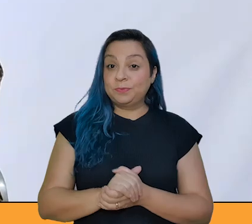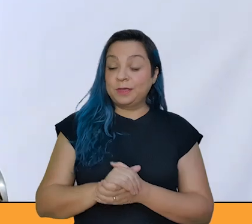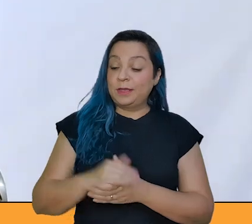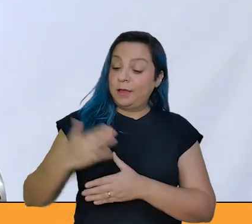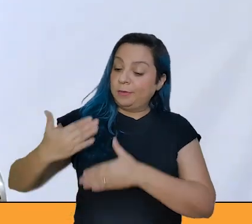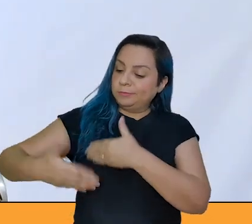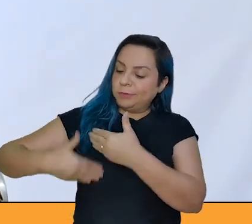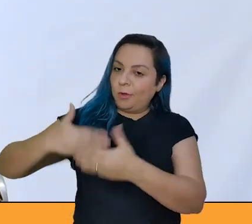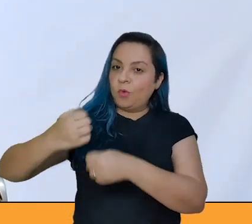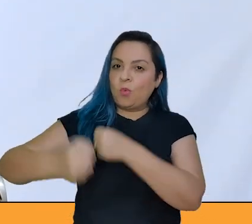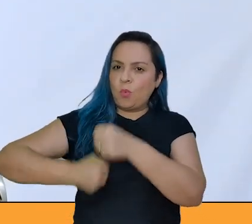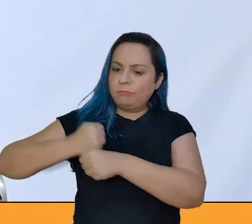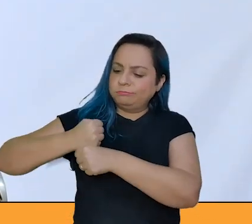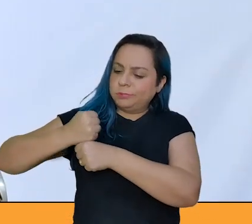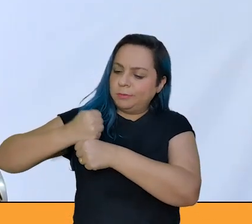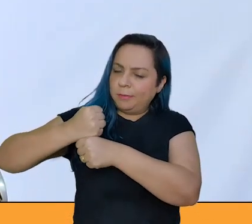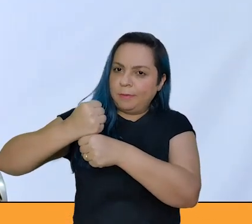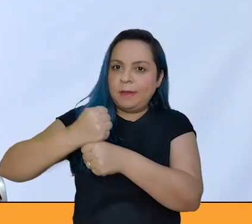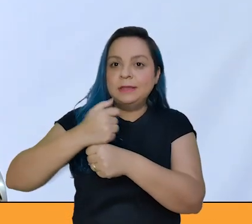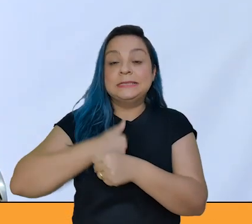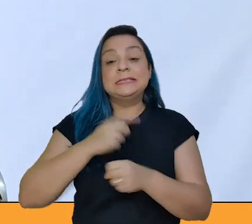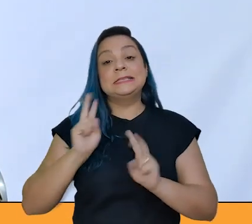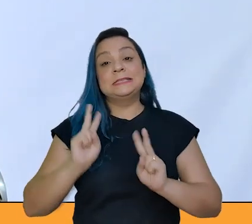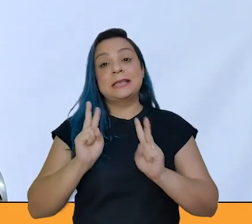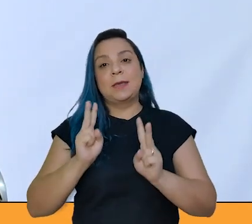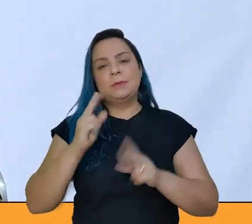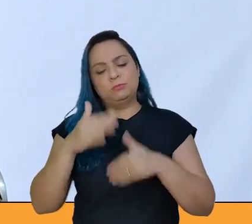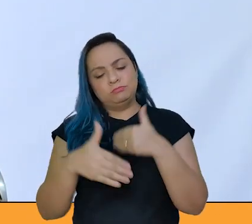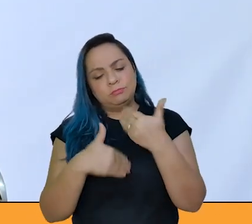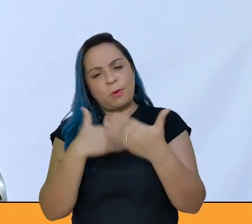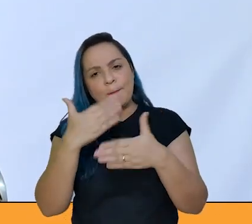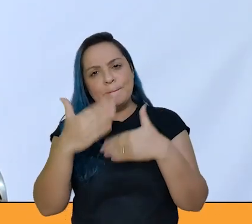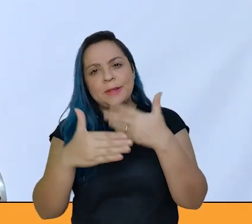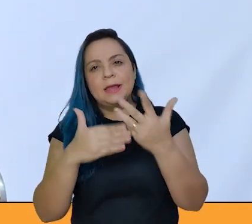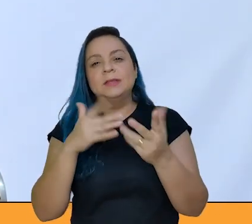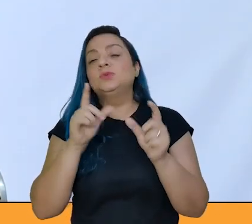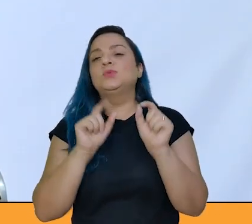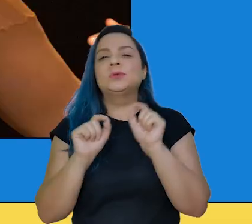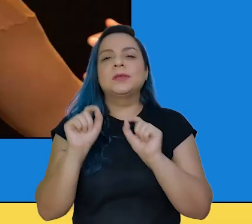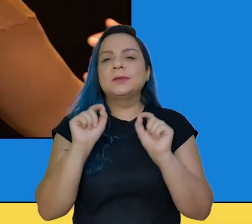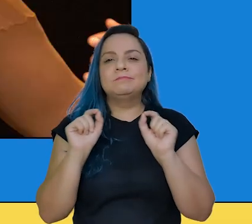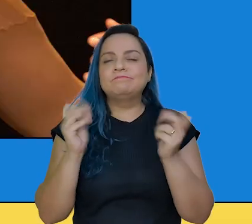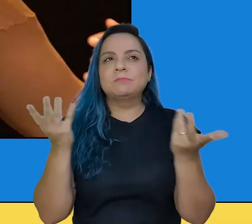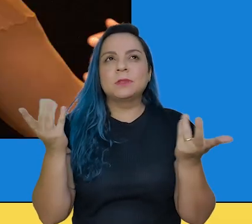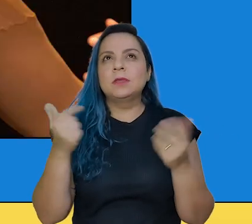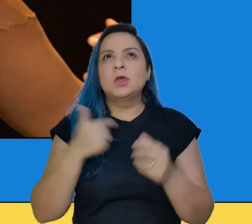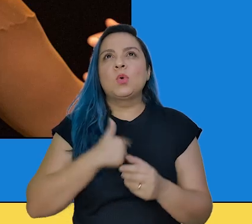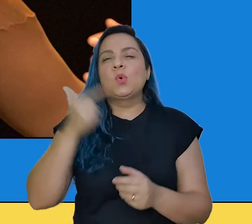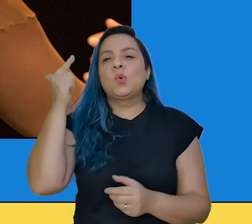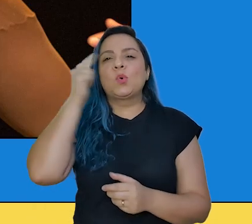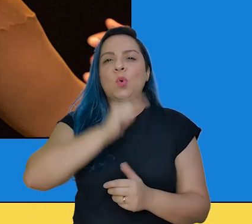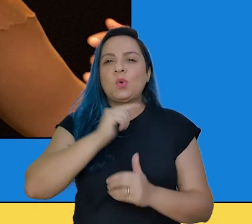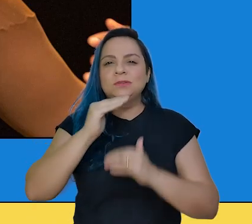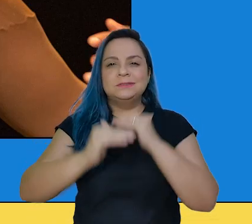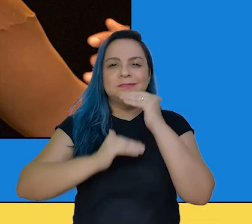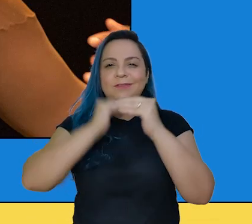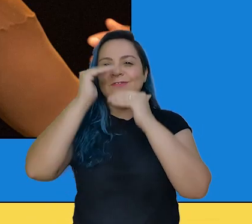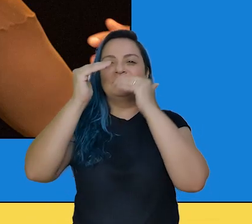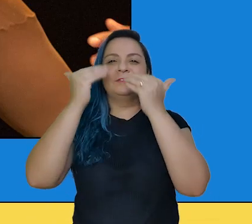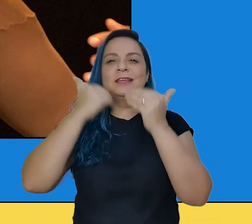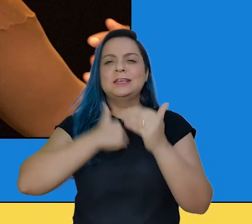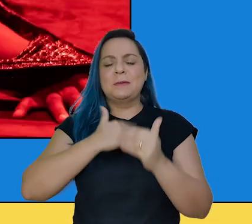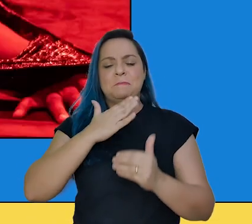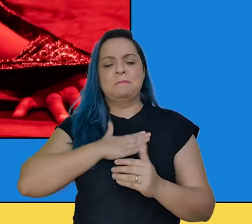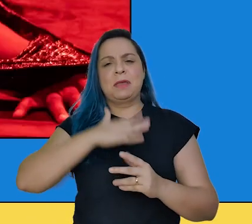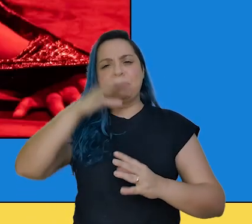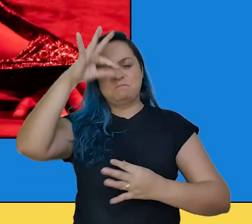ao longo desses anos, assim, sempre foi um processo que Sequência de fotos de eu Gustav. consegui desenvolver e colocar ali